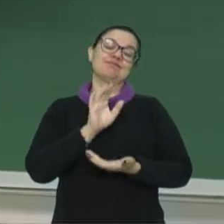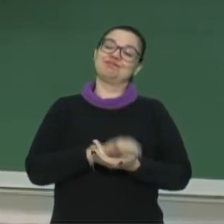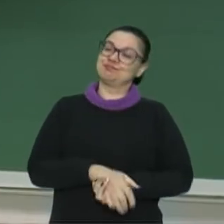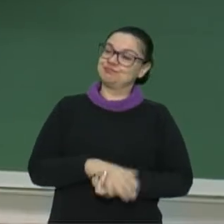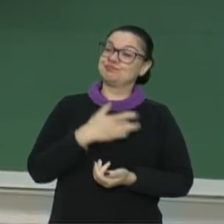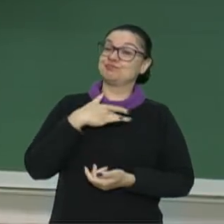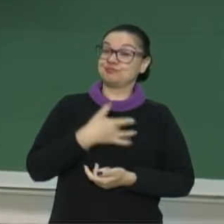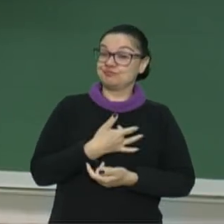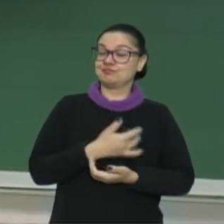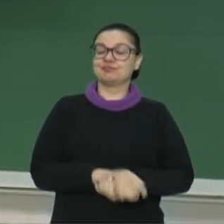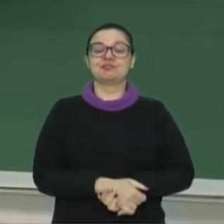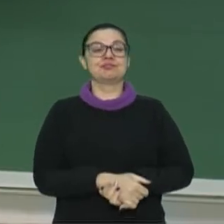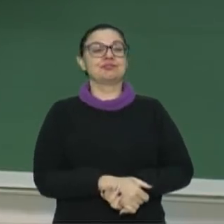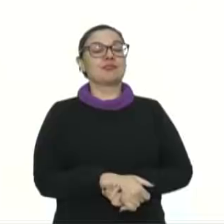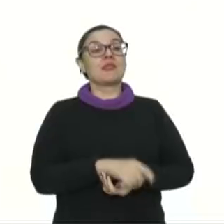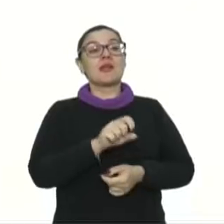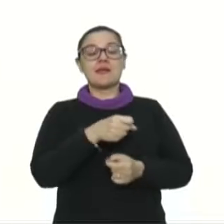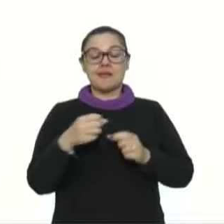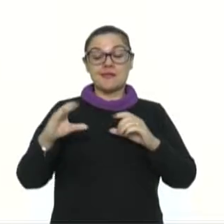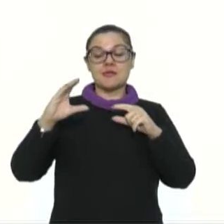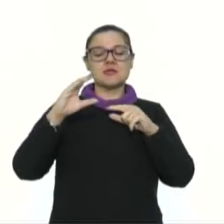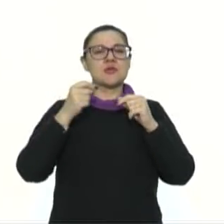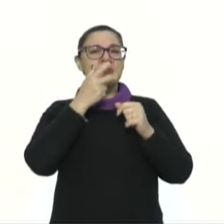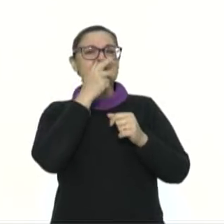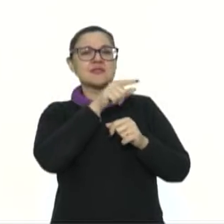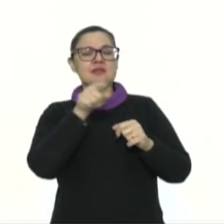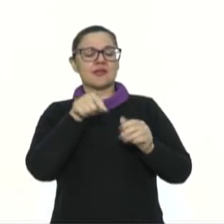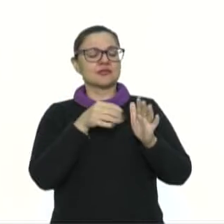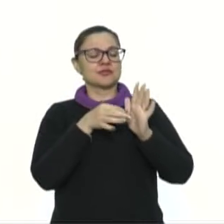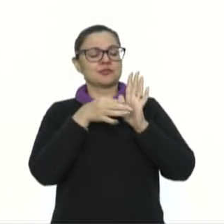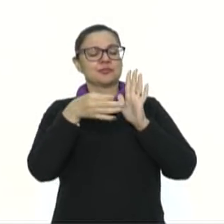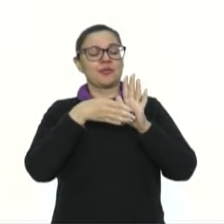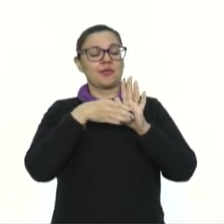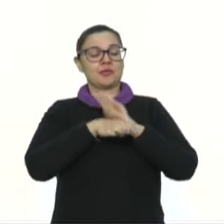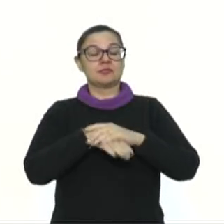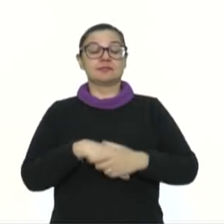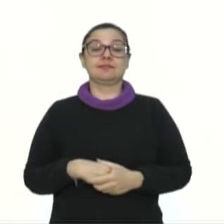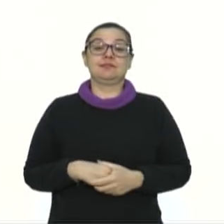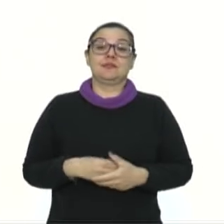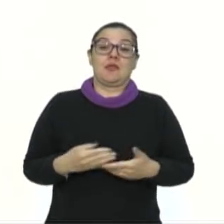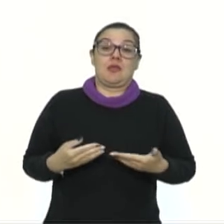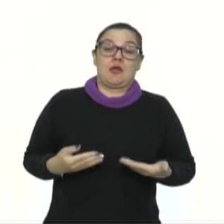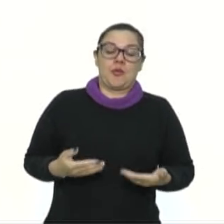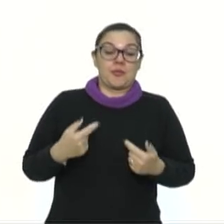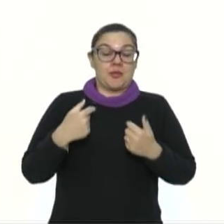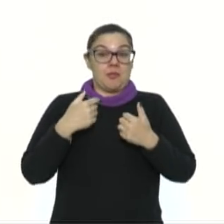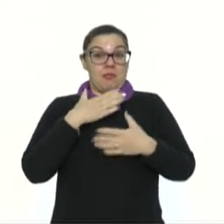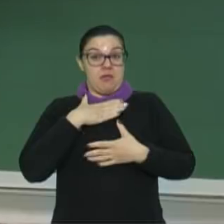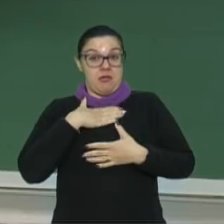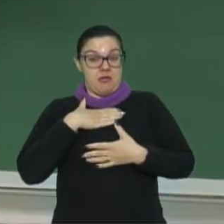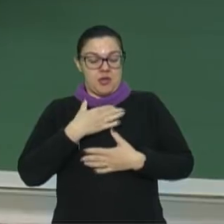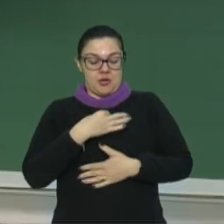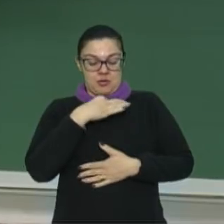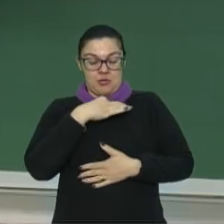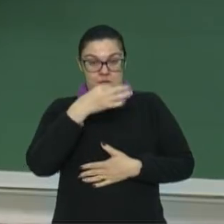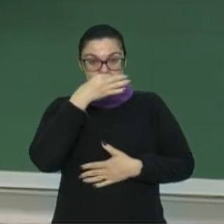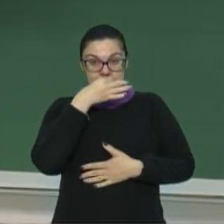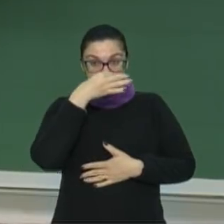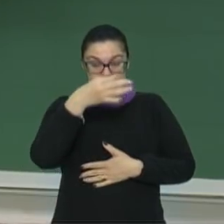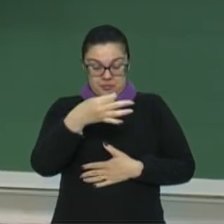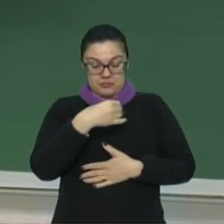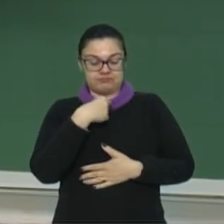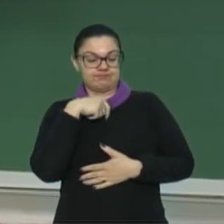Nesse sentido. Na letra C, o que você acha desse comportamento? Bom, é claro que no meu caso, a partir, né,